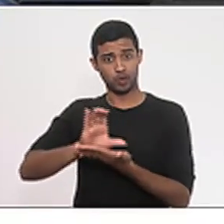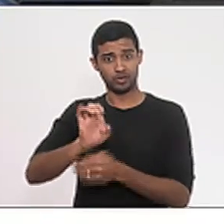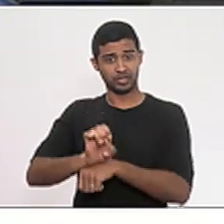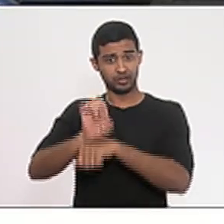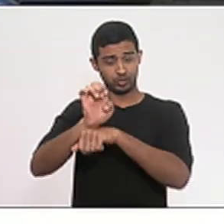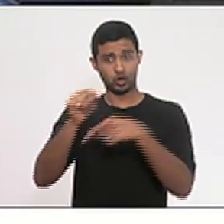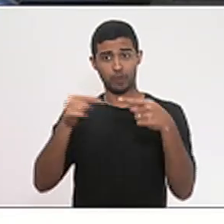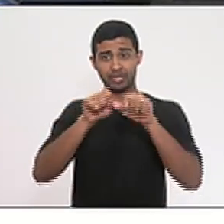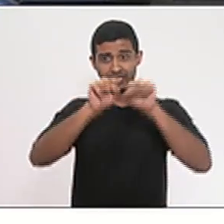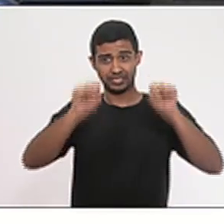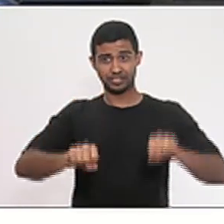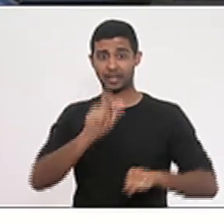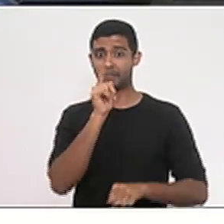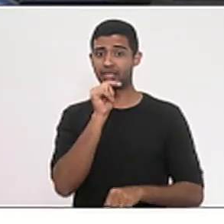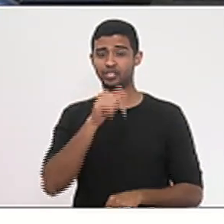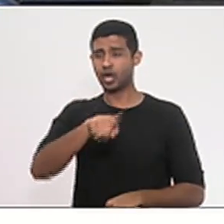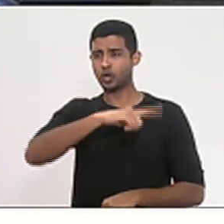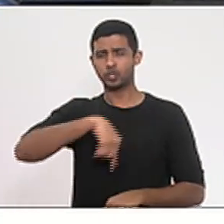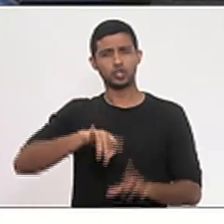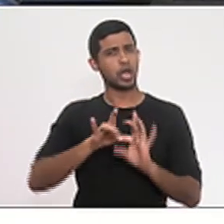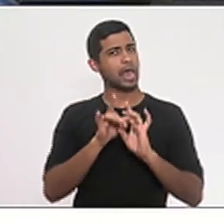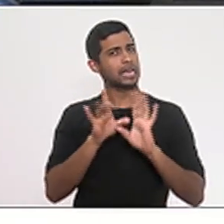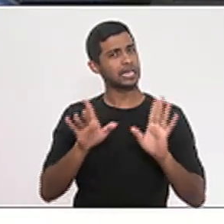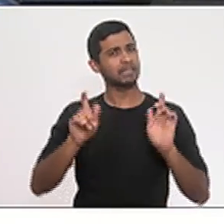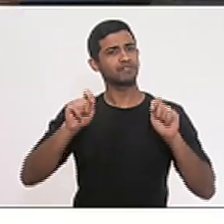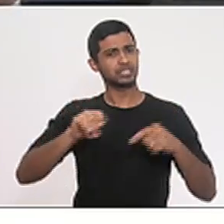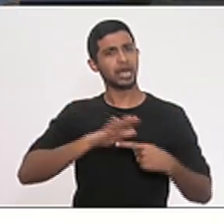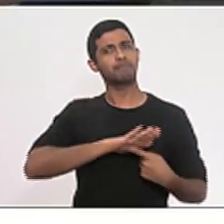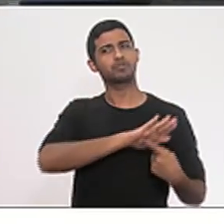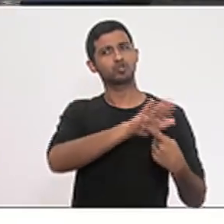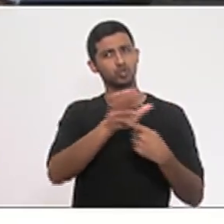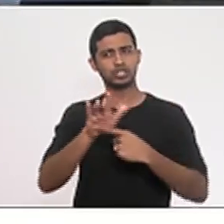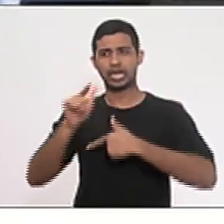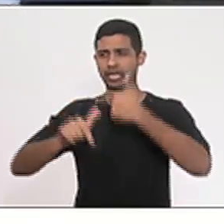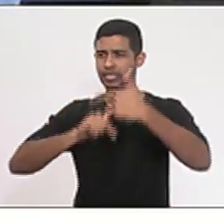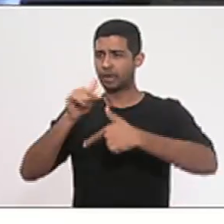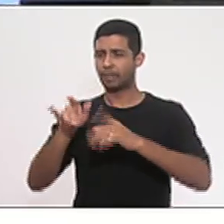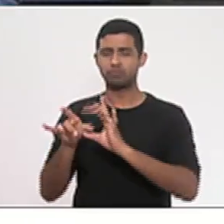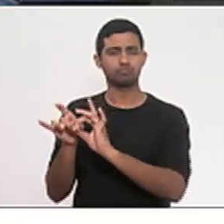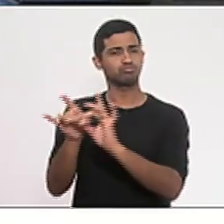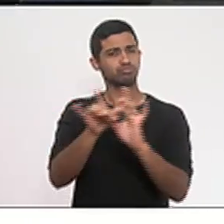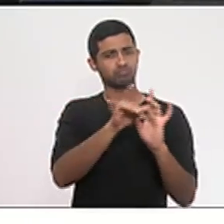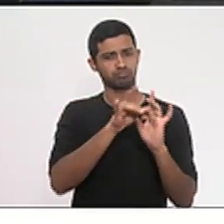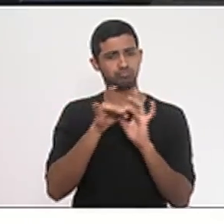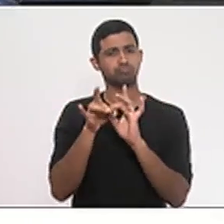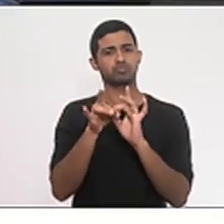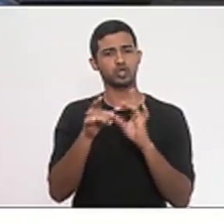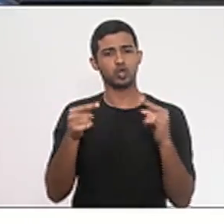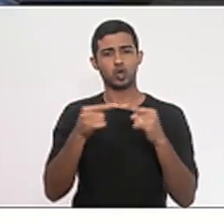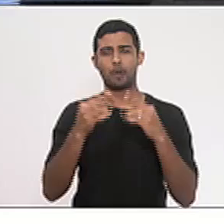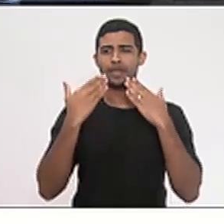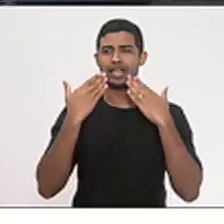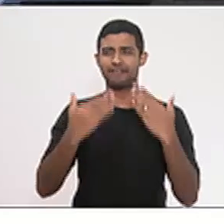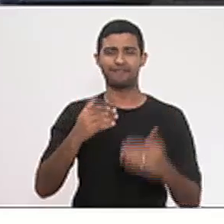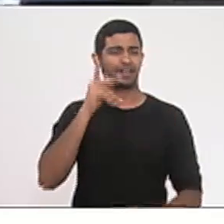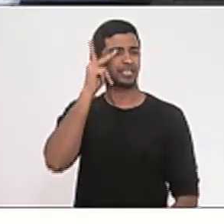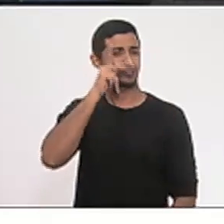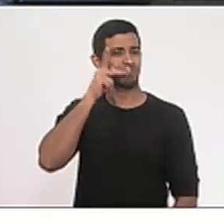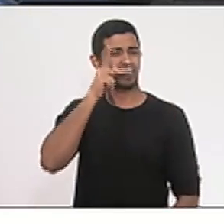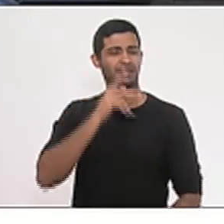Recursos Hídricos, estamos nos colocando à disposição para estarmos trabalhando em conjunto com essa frente